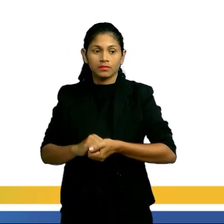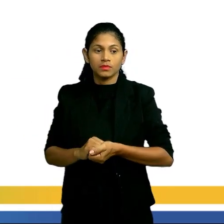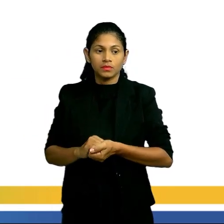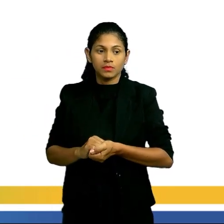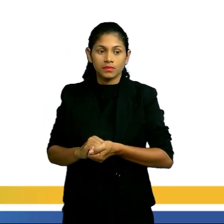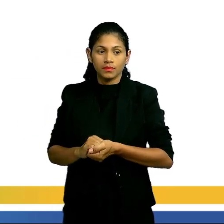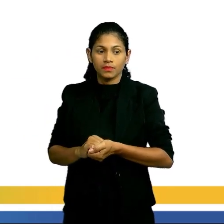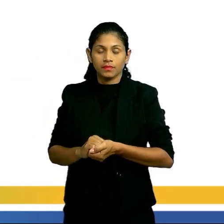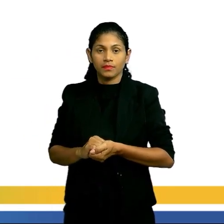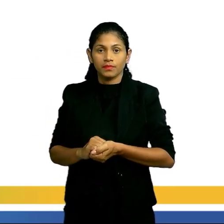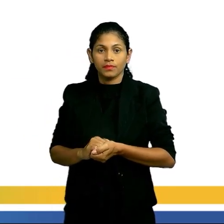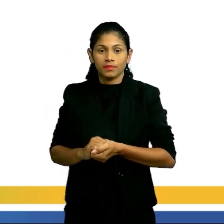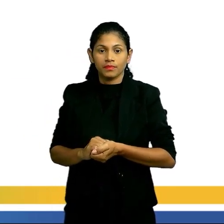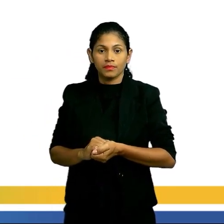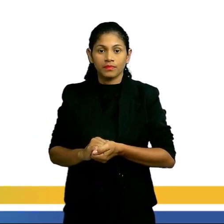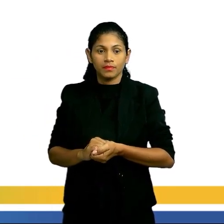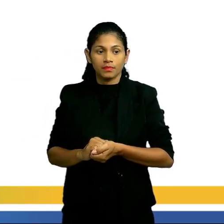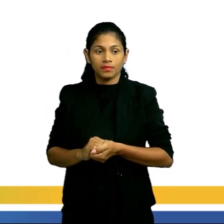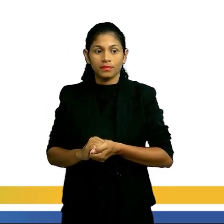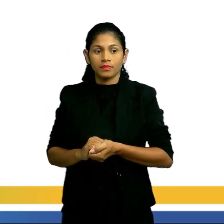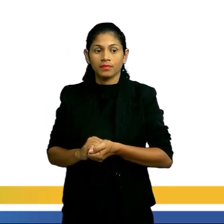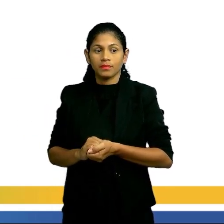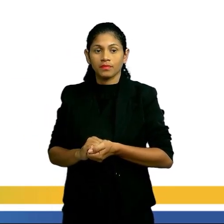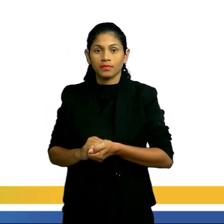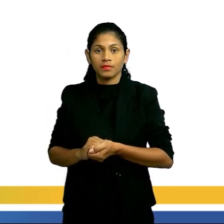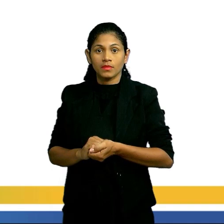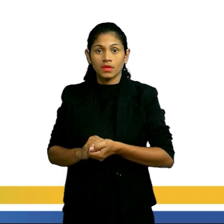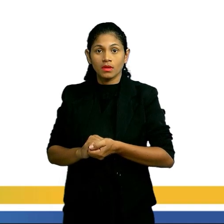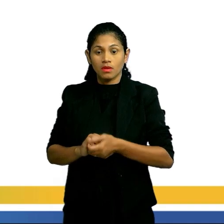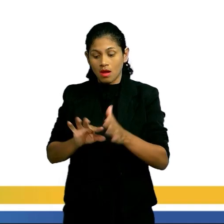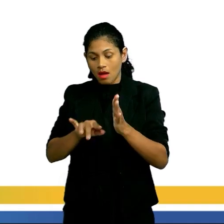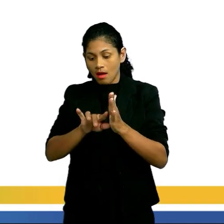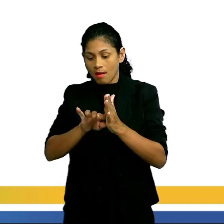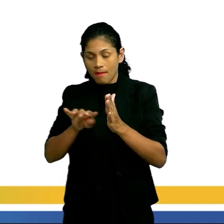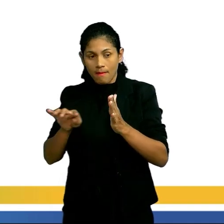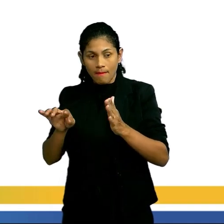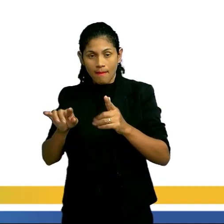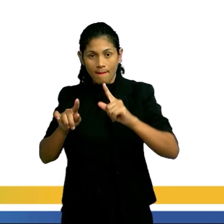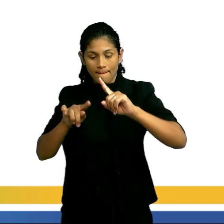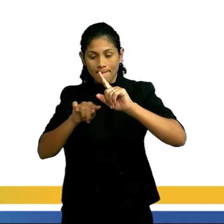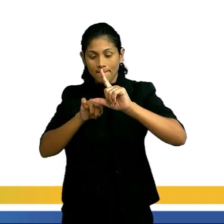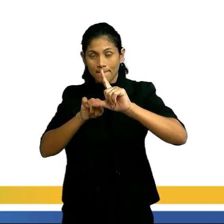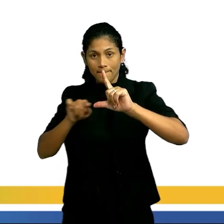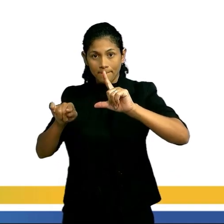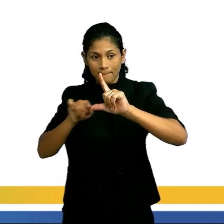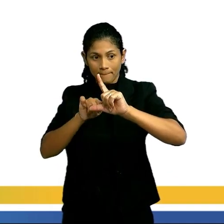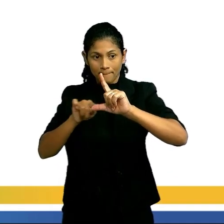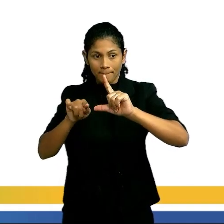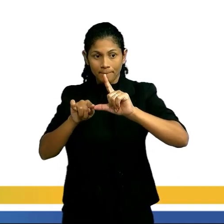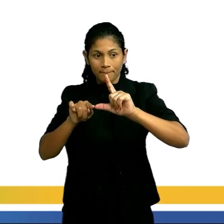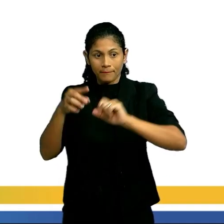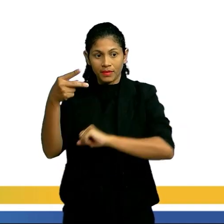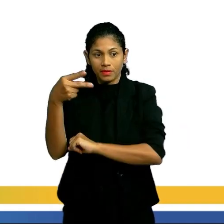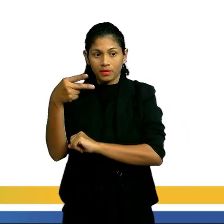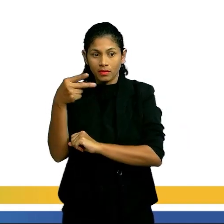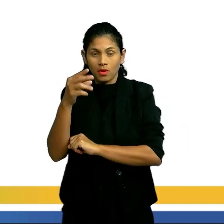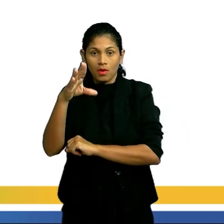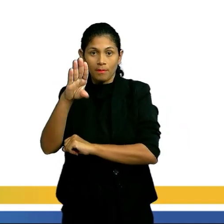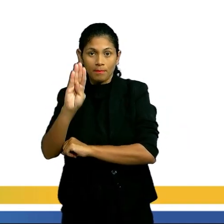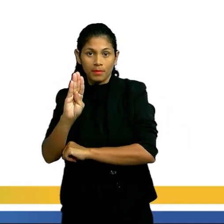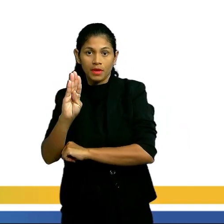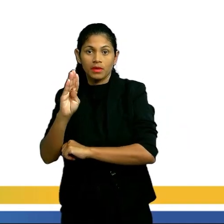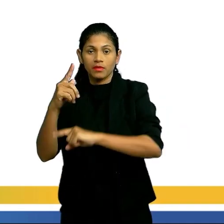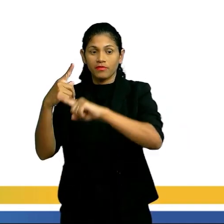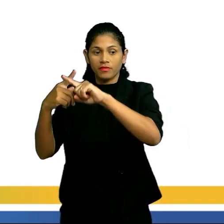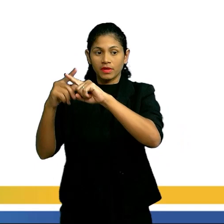ficando da seguinte maneira. Base, que é igual a 3, vezes a altura, que é 3 raiz de